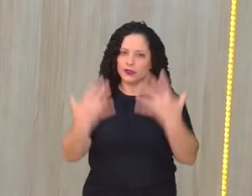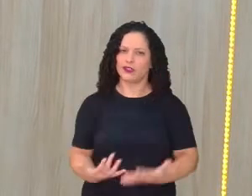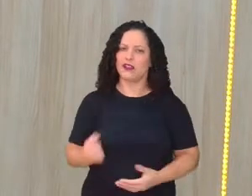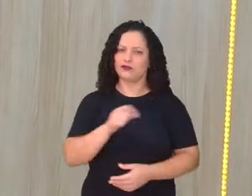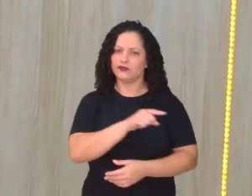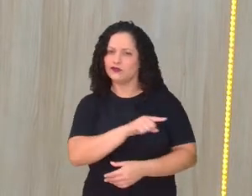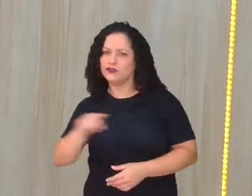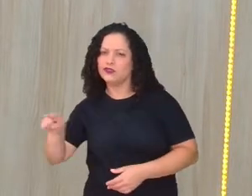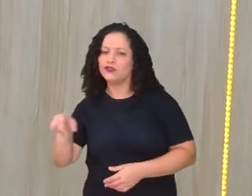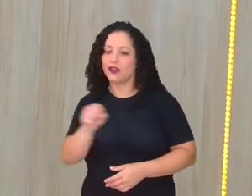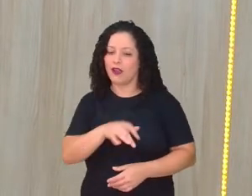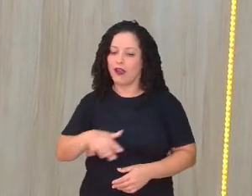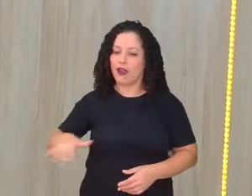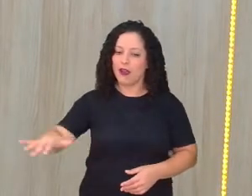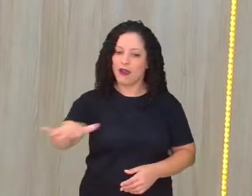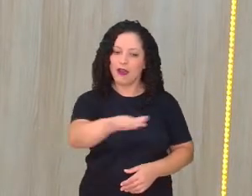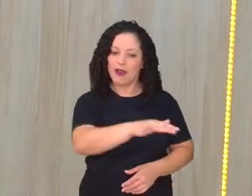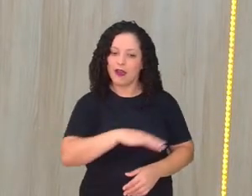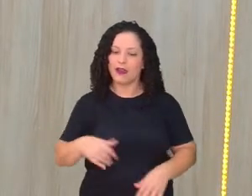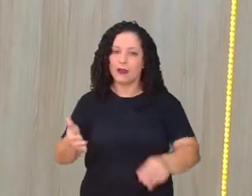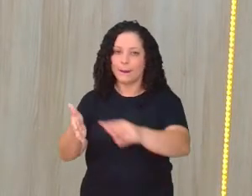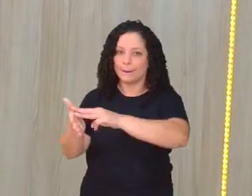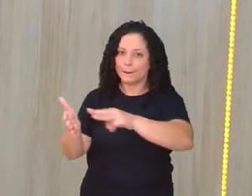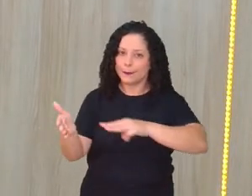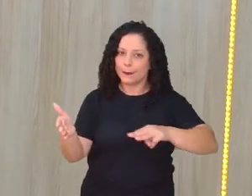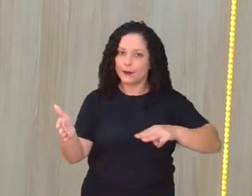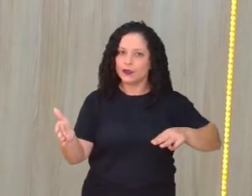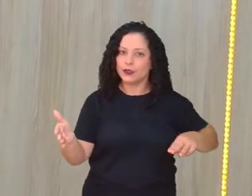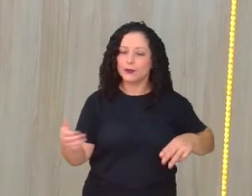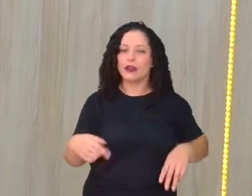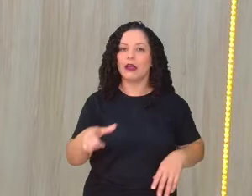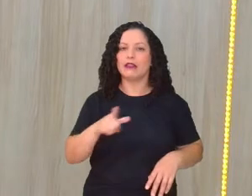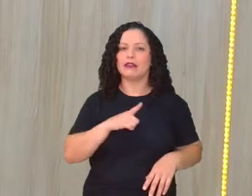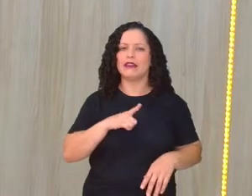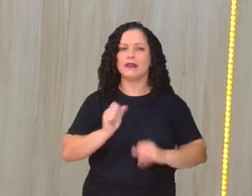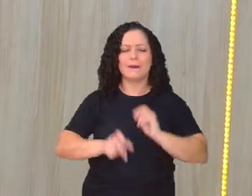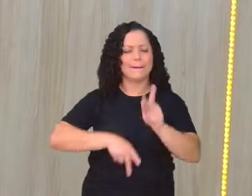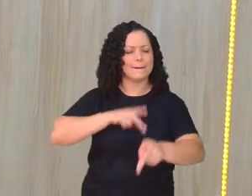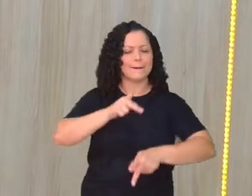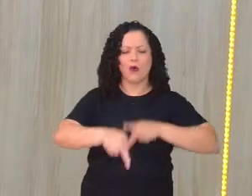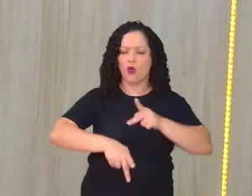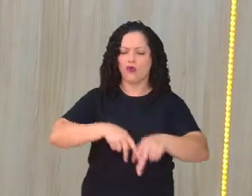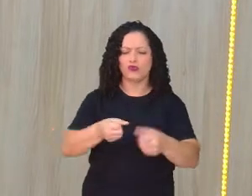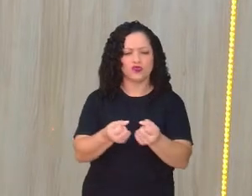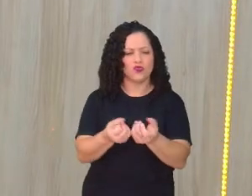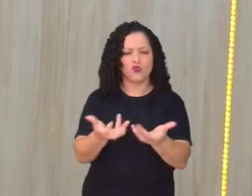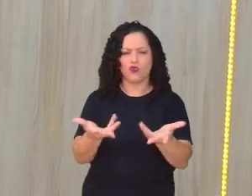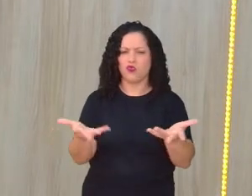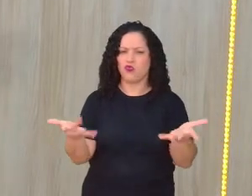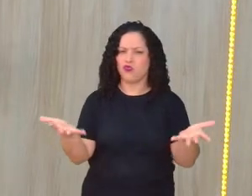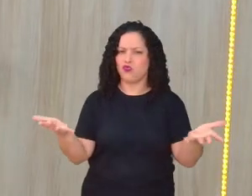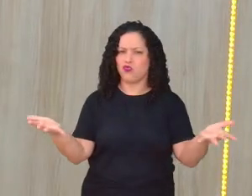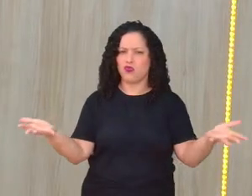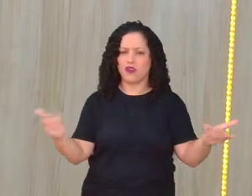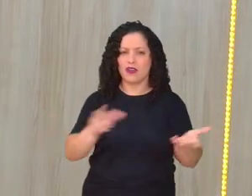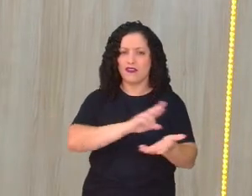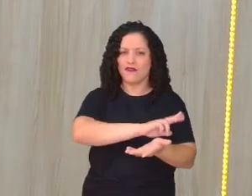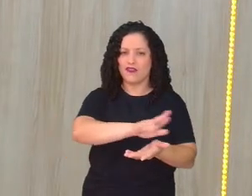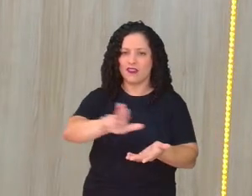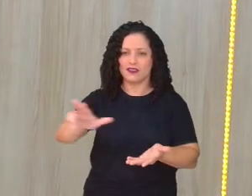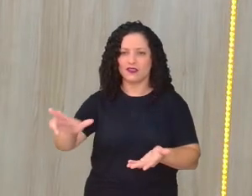a região da Mesopotâmia ela vai ser ocupada por uma sucessão de povos. A gente falou aí, ó, sumérios